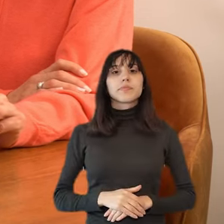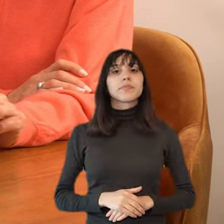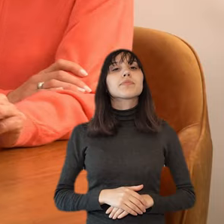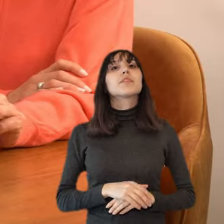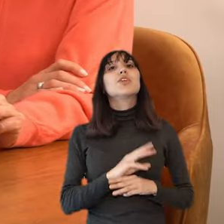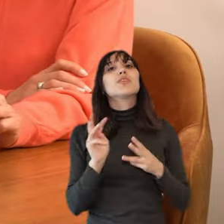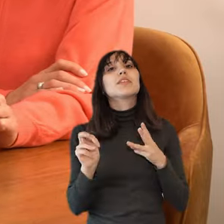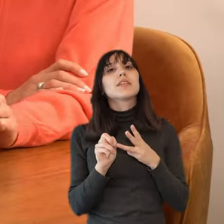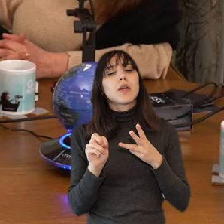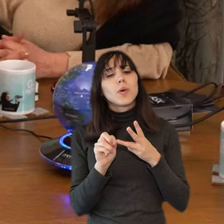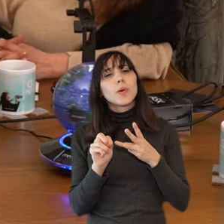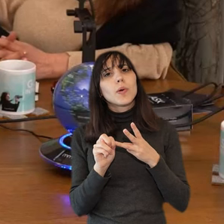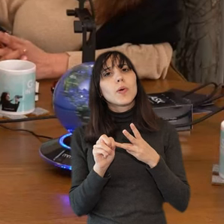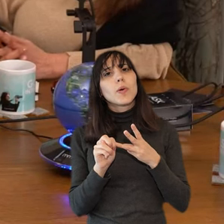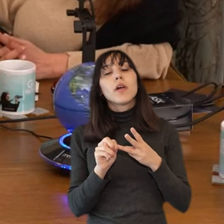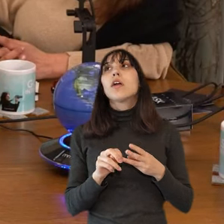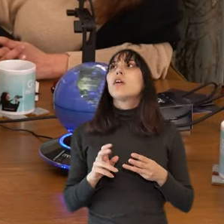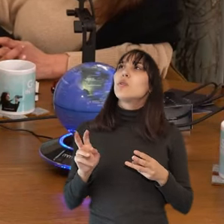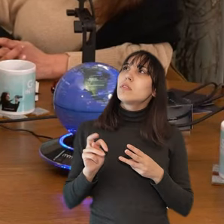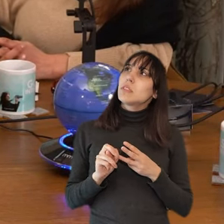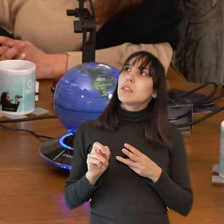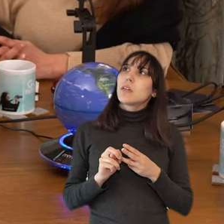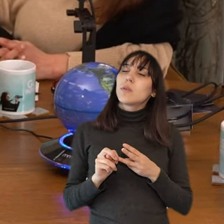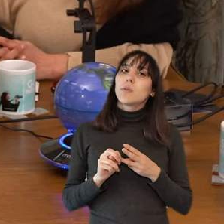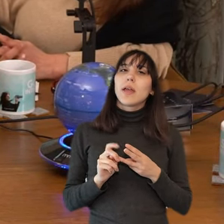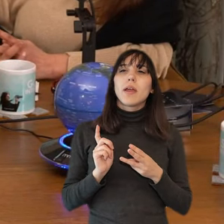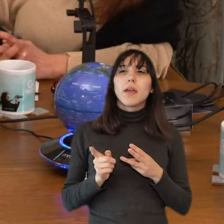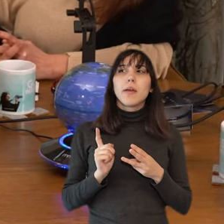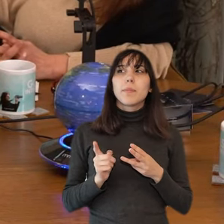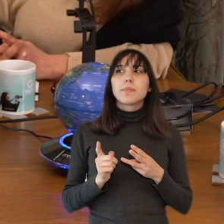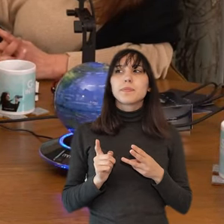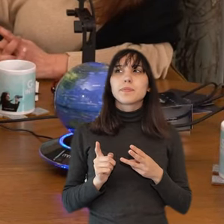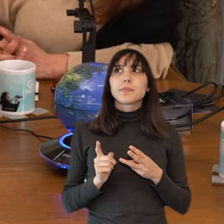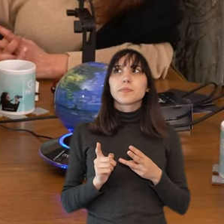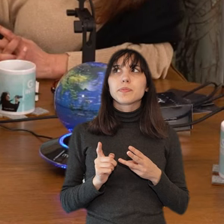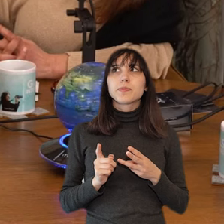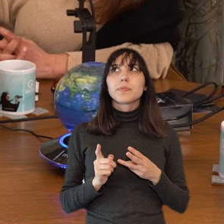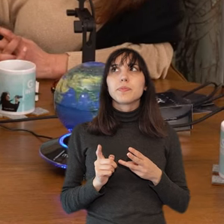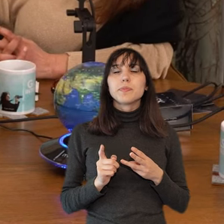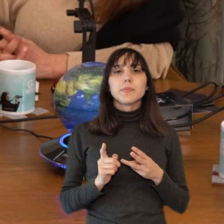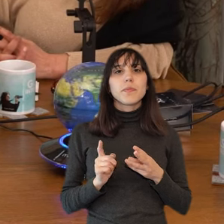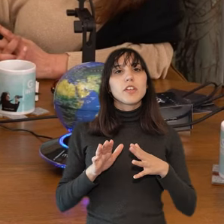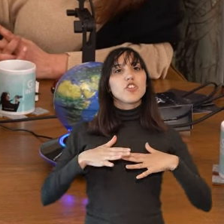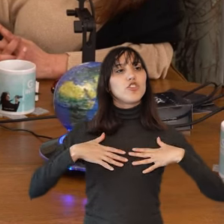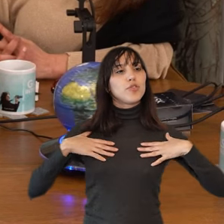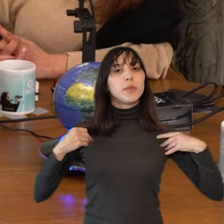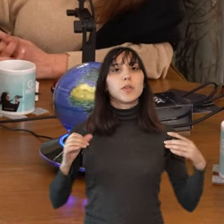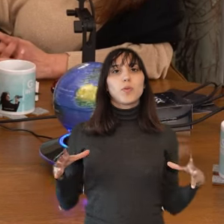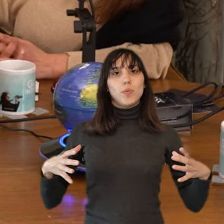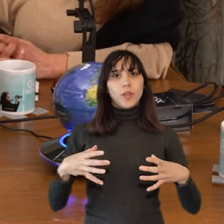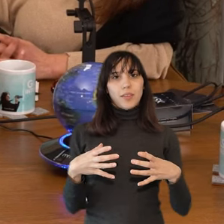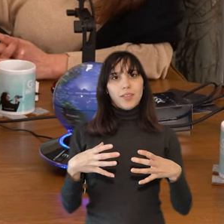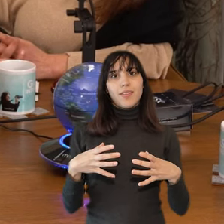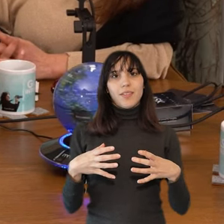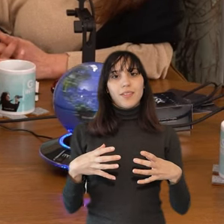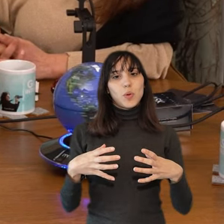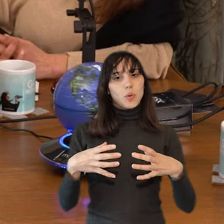terceiro já agora o terceiro acho que é h o espírito de comunidade que se cria